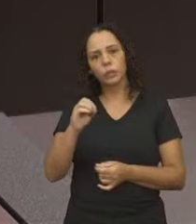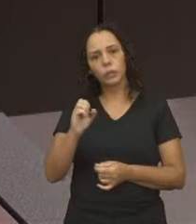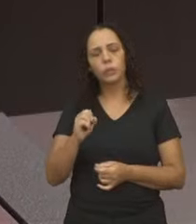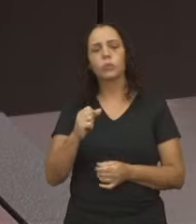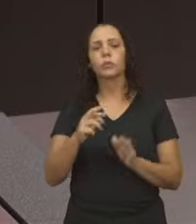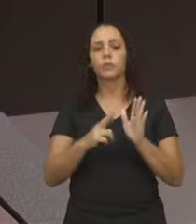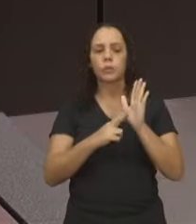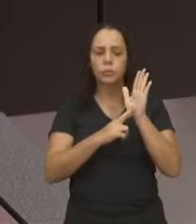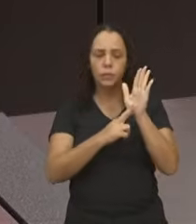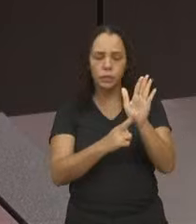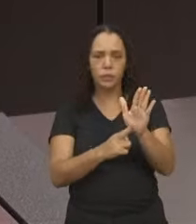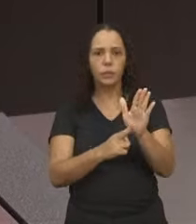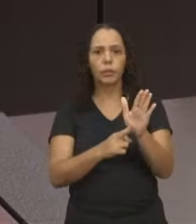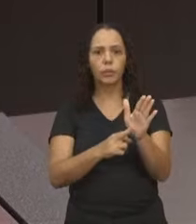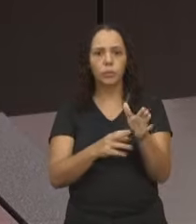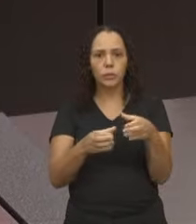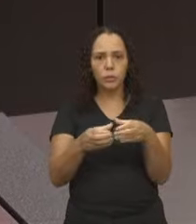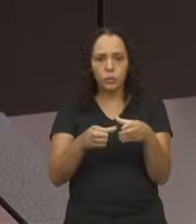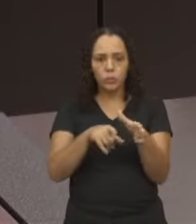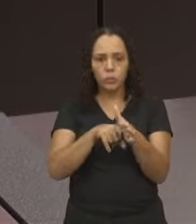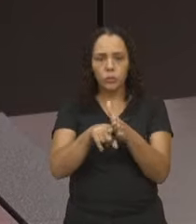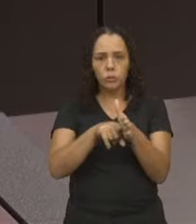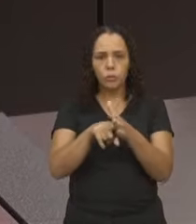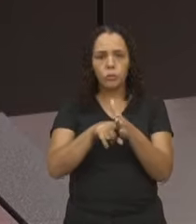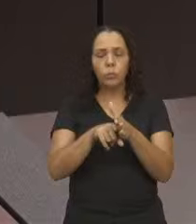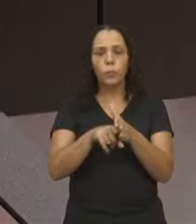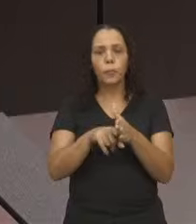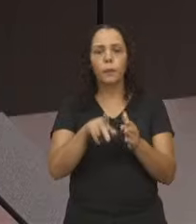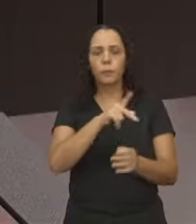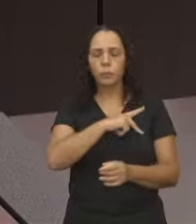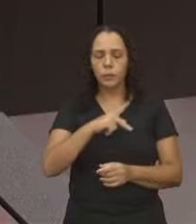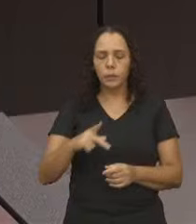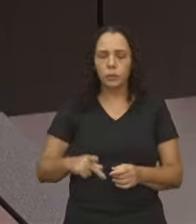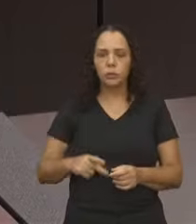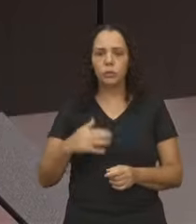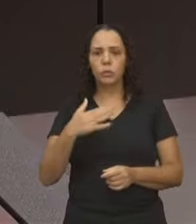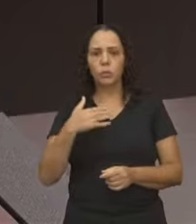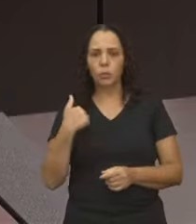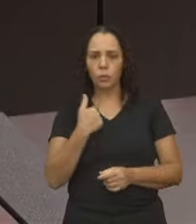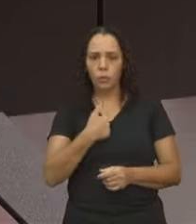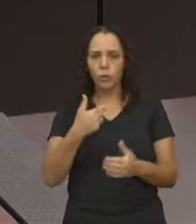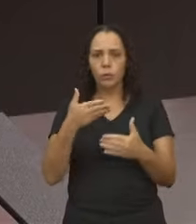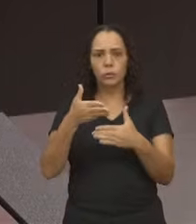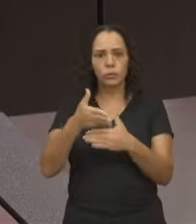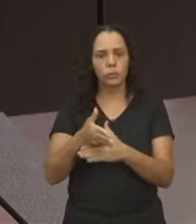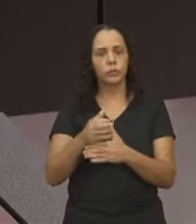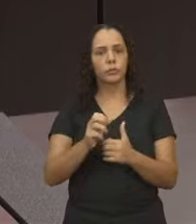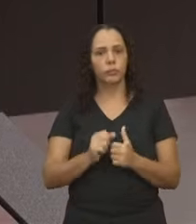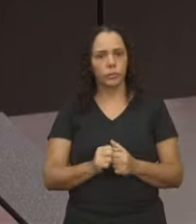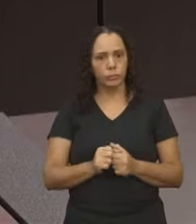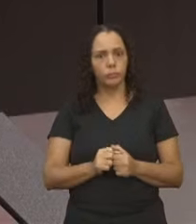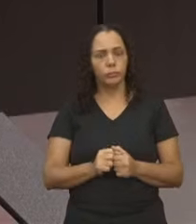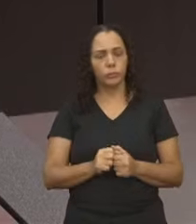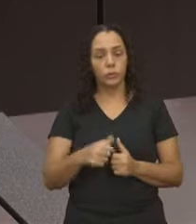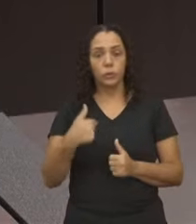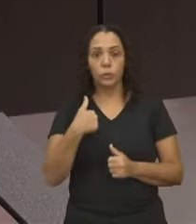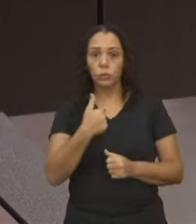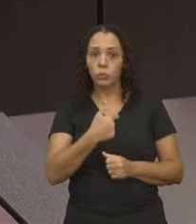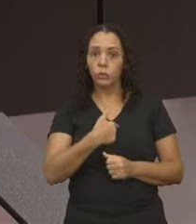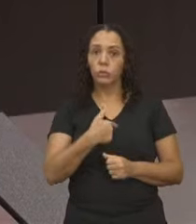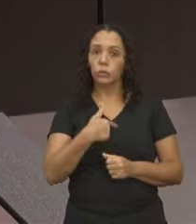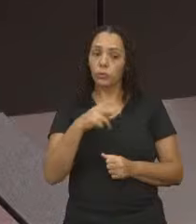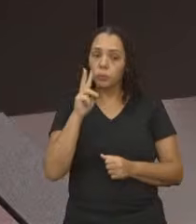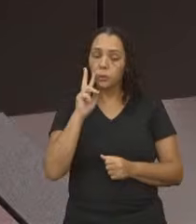CPI pelo nosso querido presidente e vamos buscar realmente aquilo que, se tivermos de